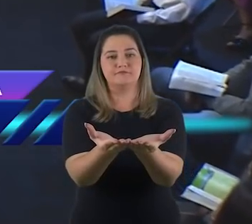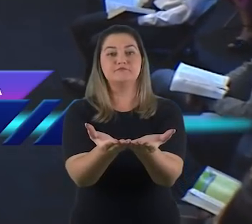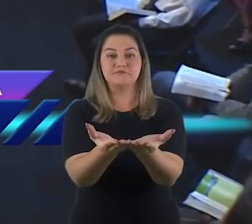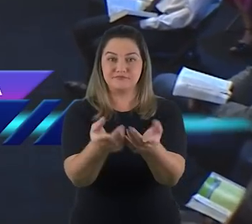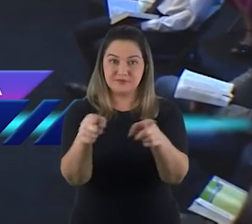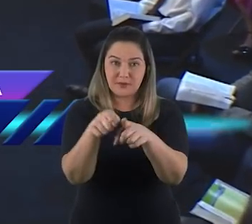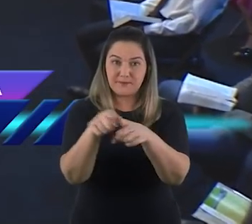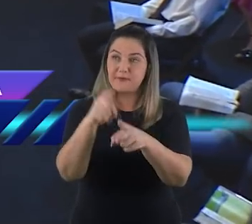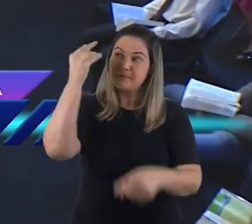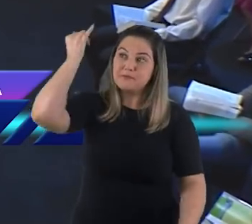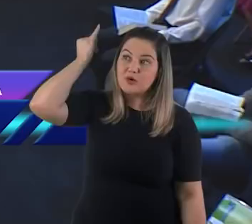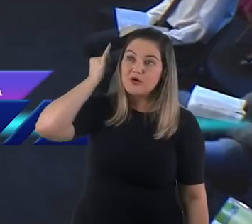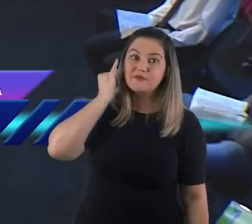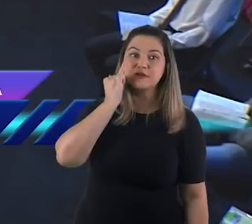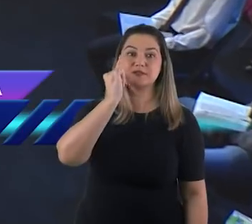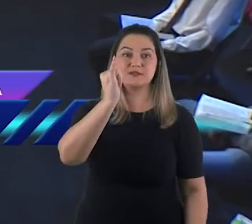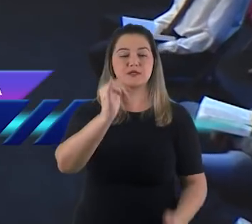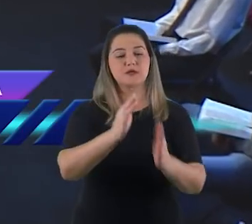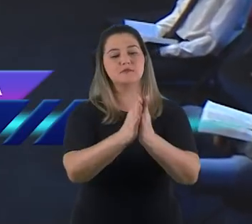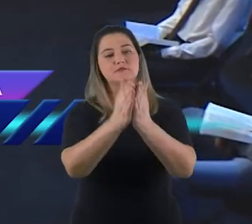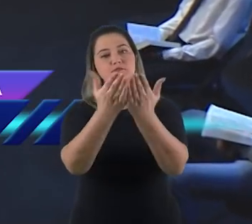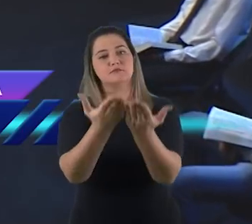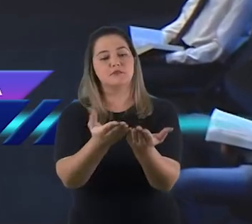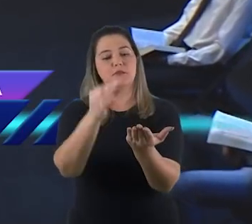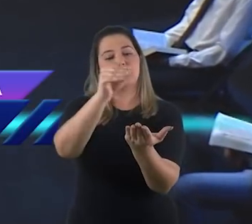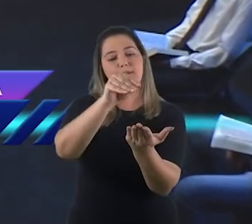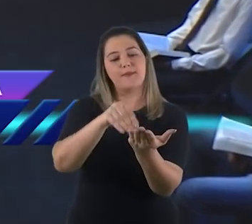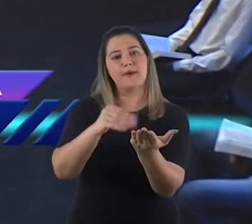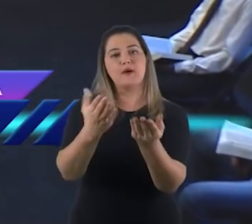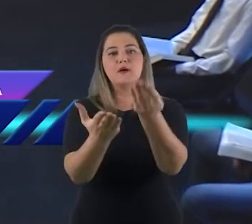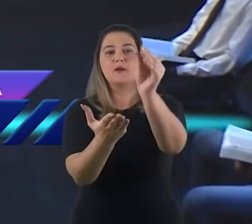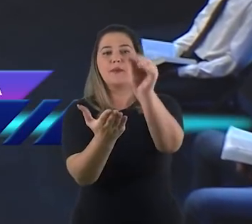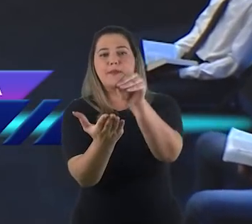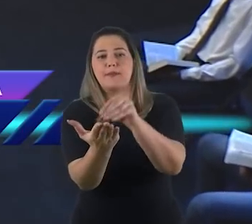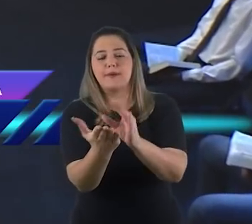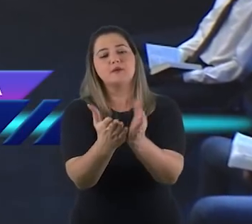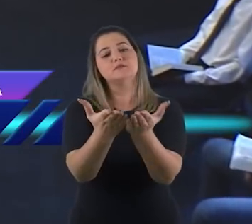As profecias do Apocalipse são completamente